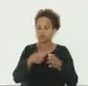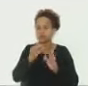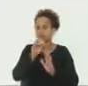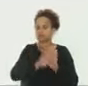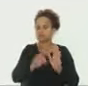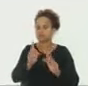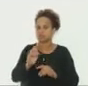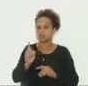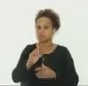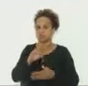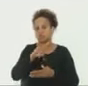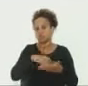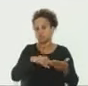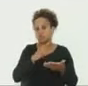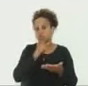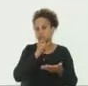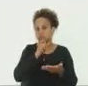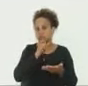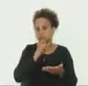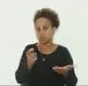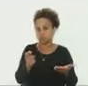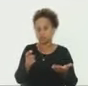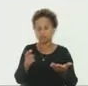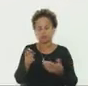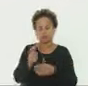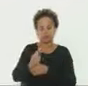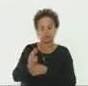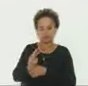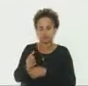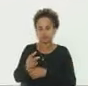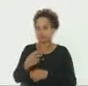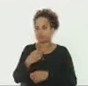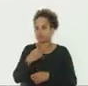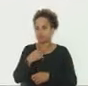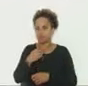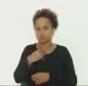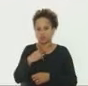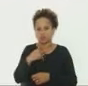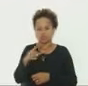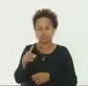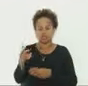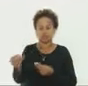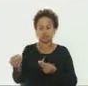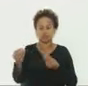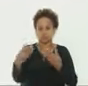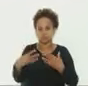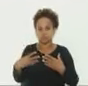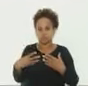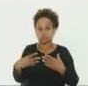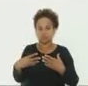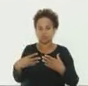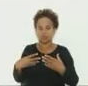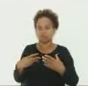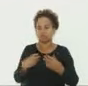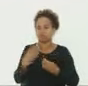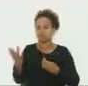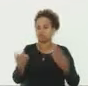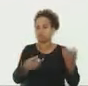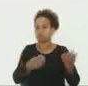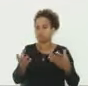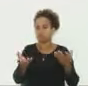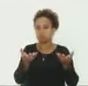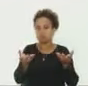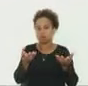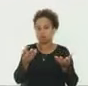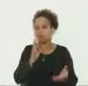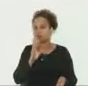sem documentação, não podem ser fiscalizados. Eles recebem doações e doa quem quer, quem conhece a história